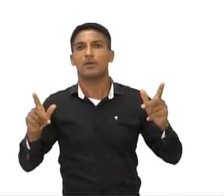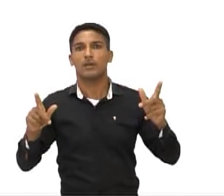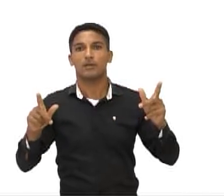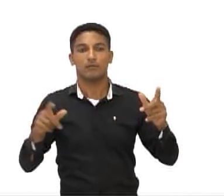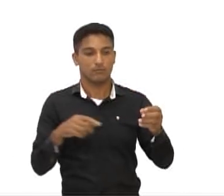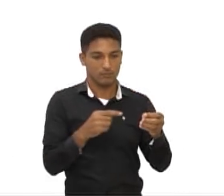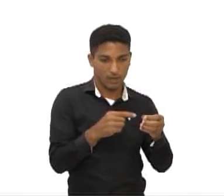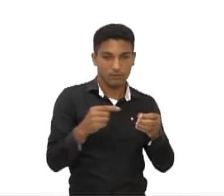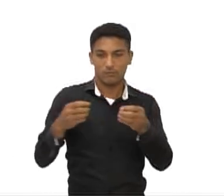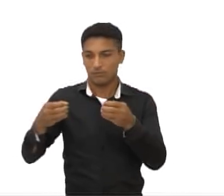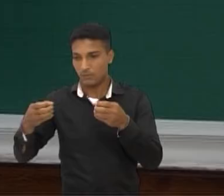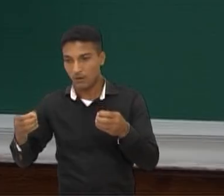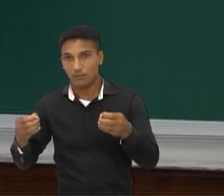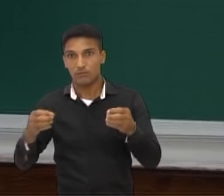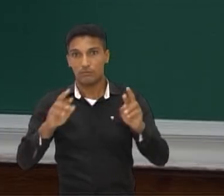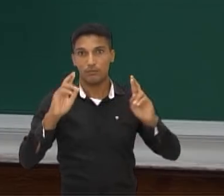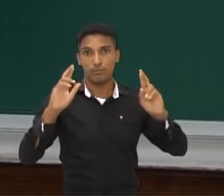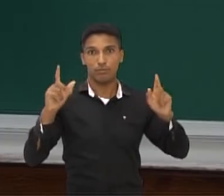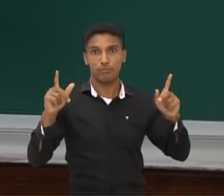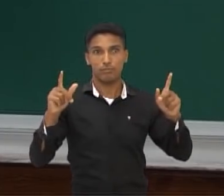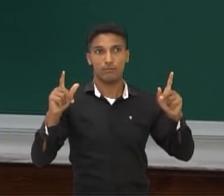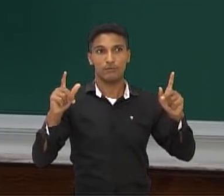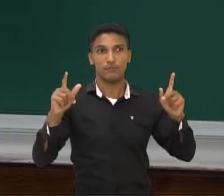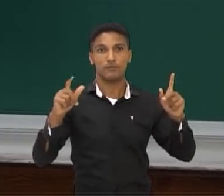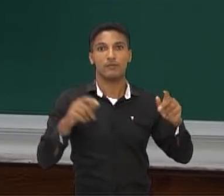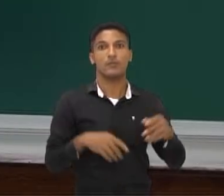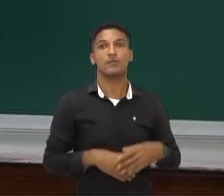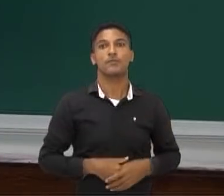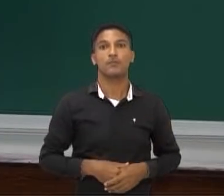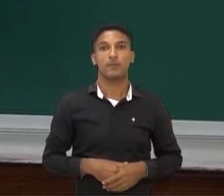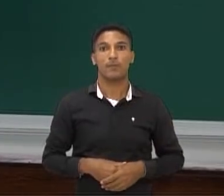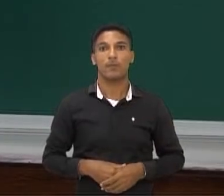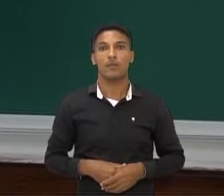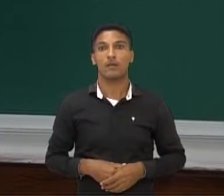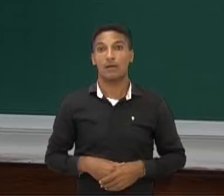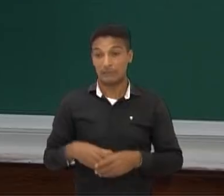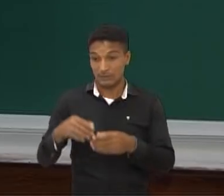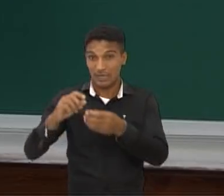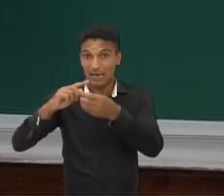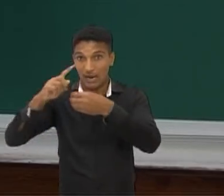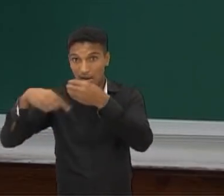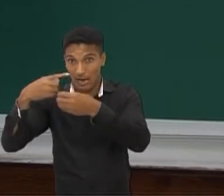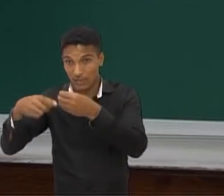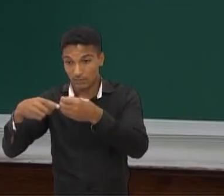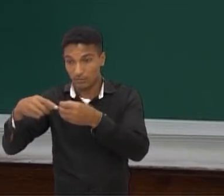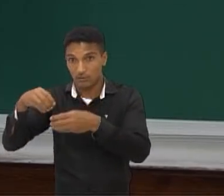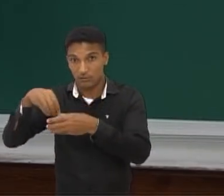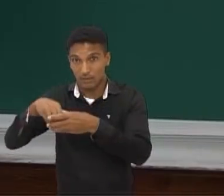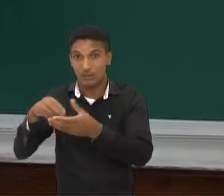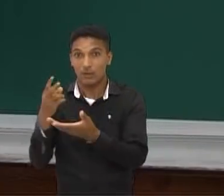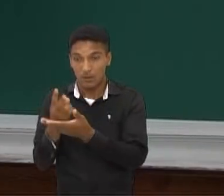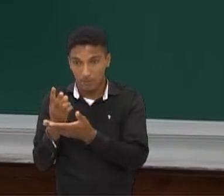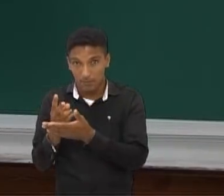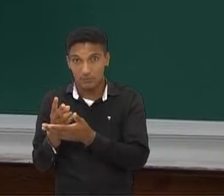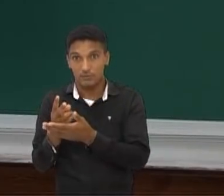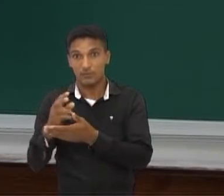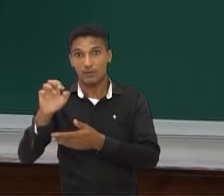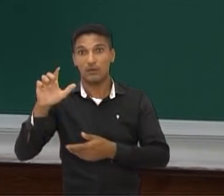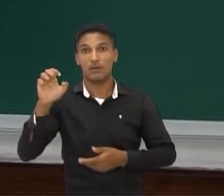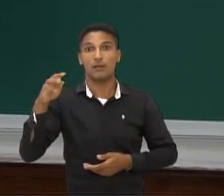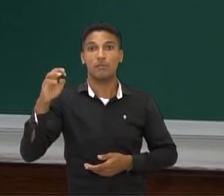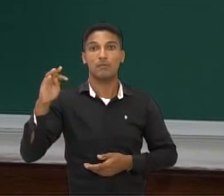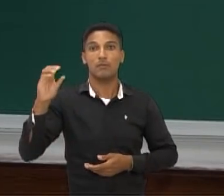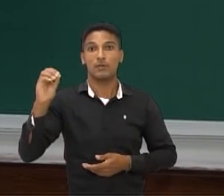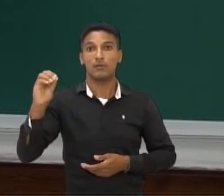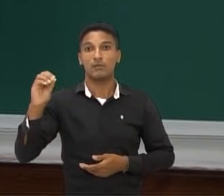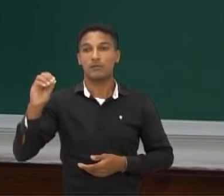propriedades diferentes. E átomos de um mesmo elemento químico possuem propriedades iguais. E essas